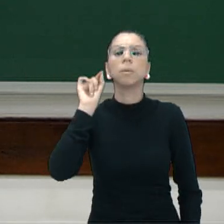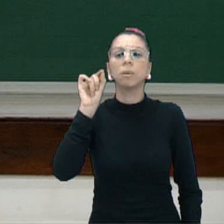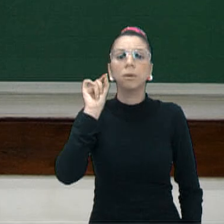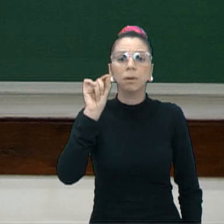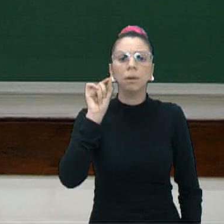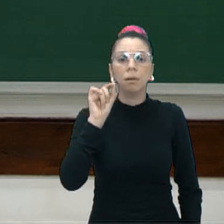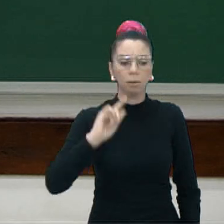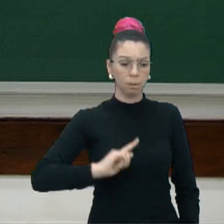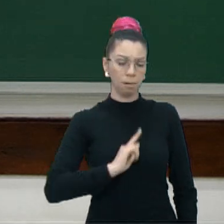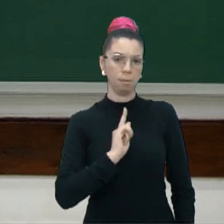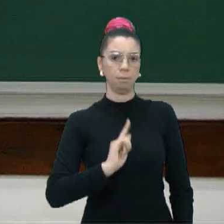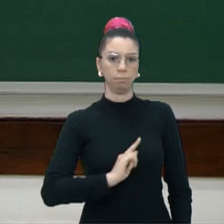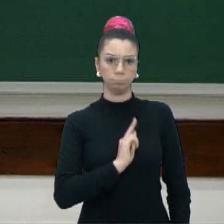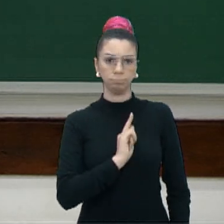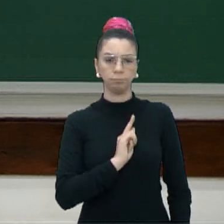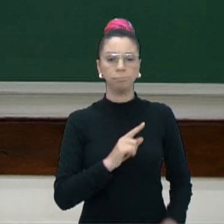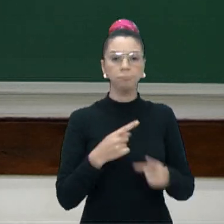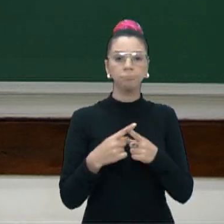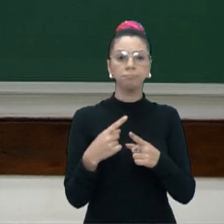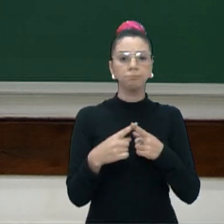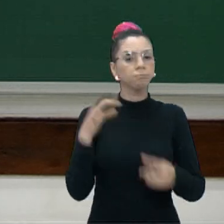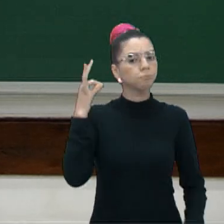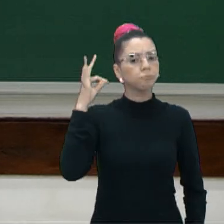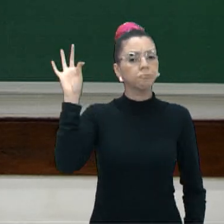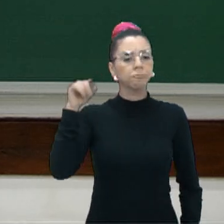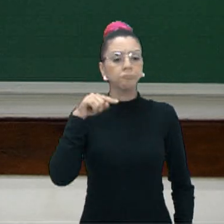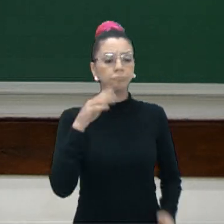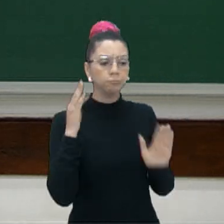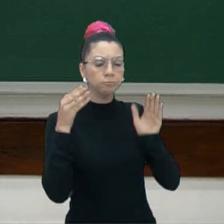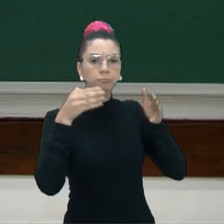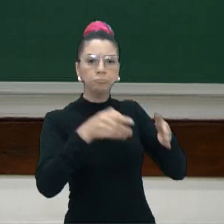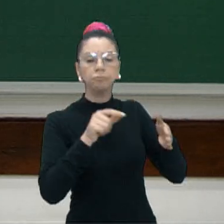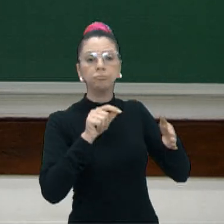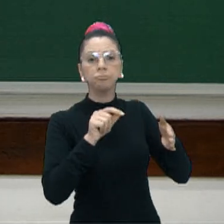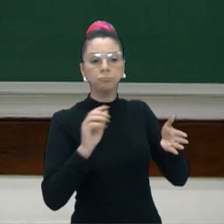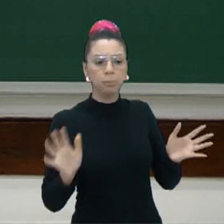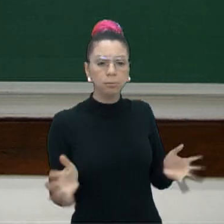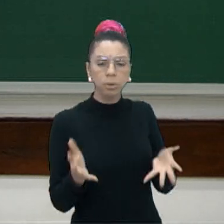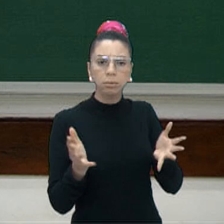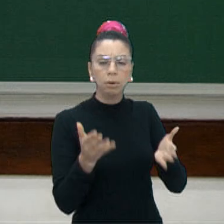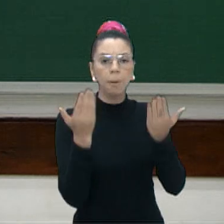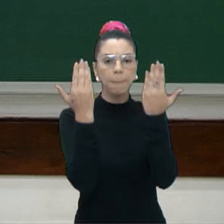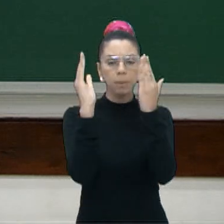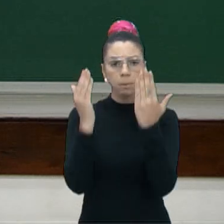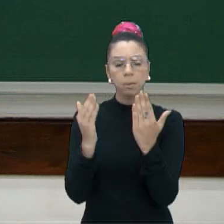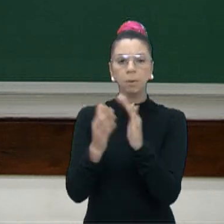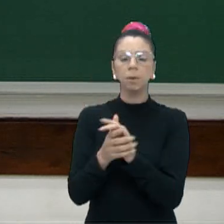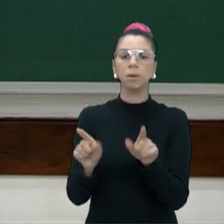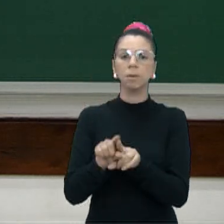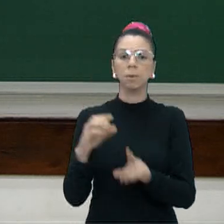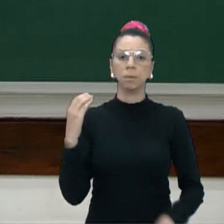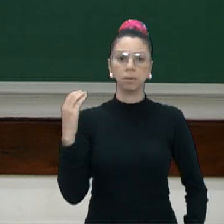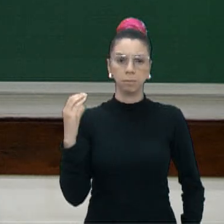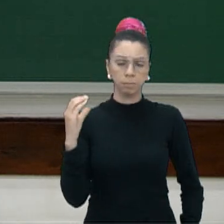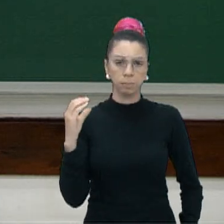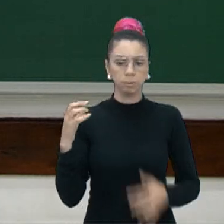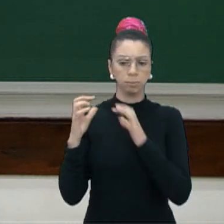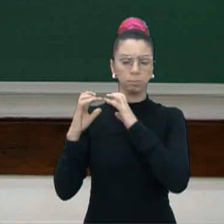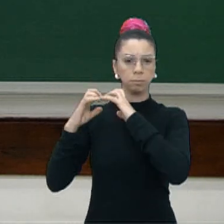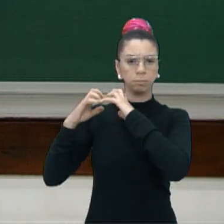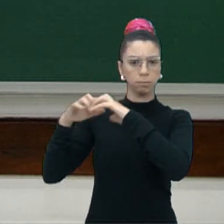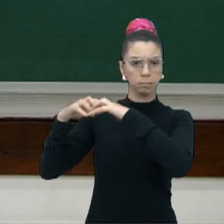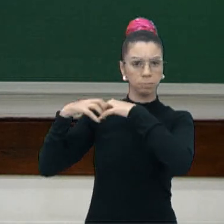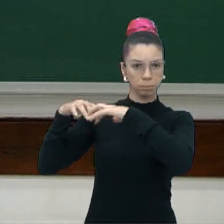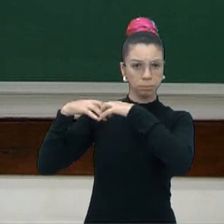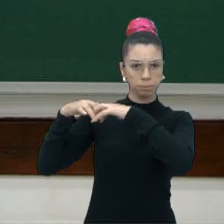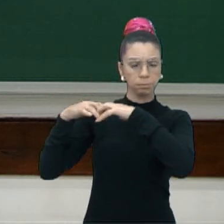de maneira direta, vai influenciar algumas questões psicológicas e de ciência cognitiva.